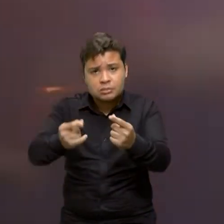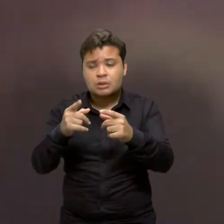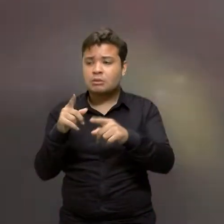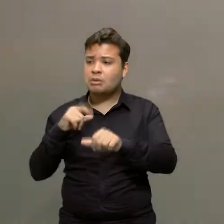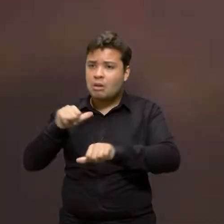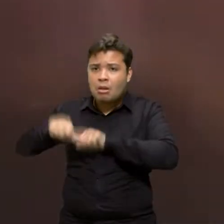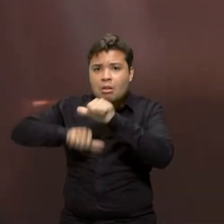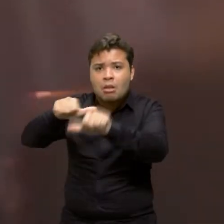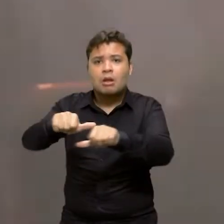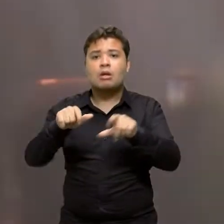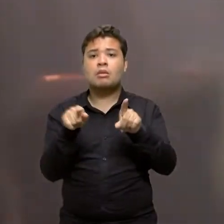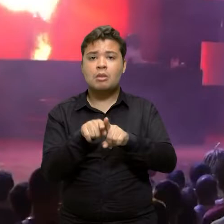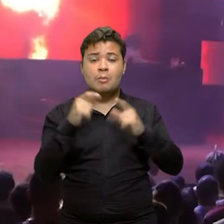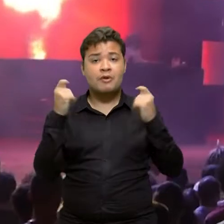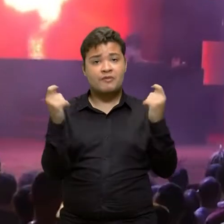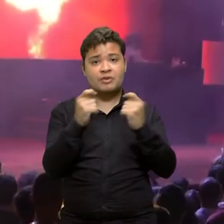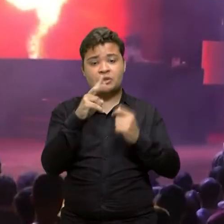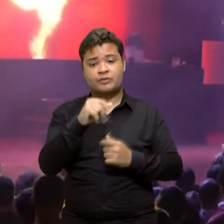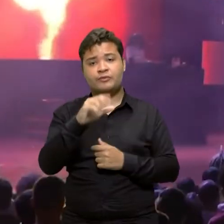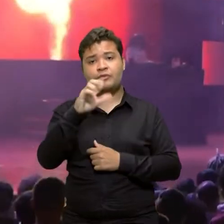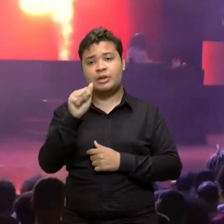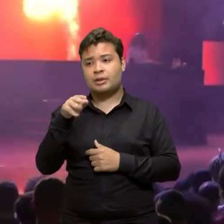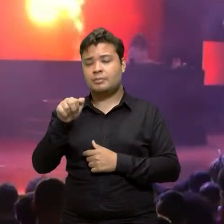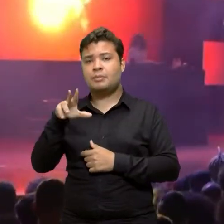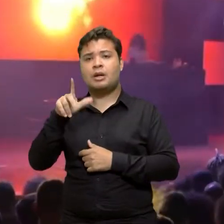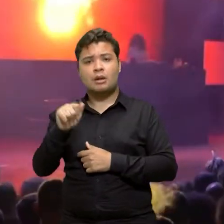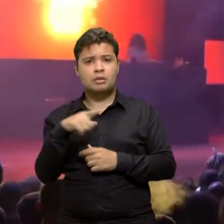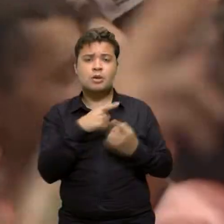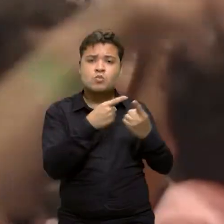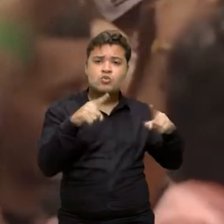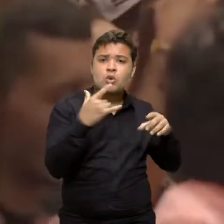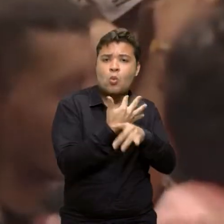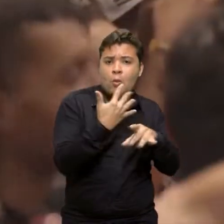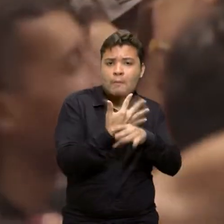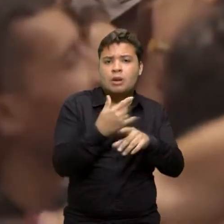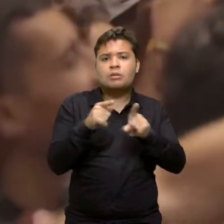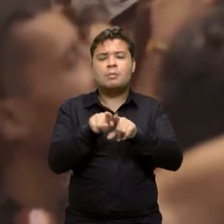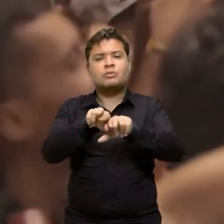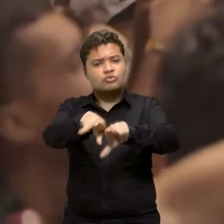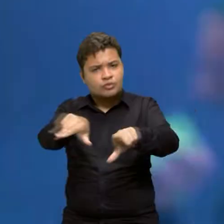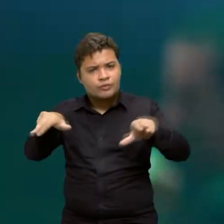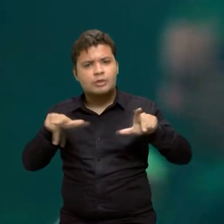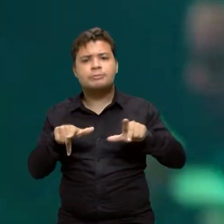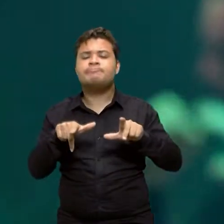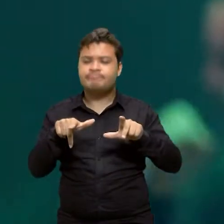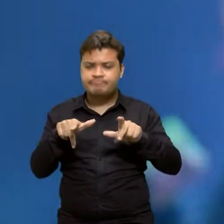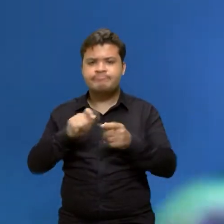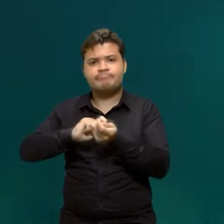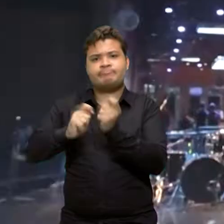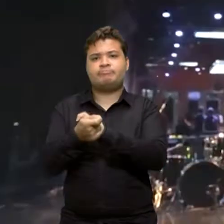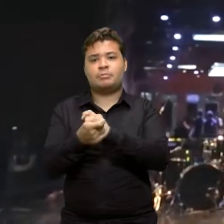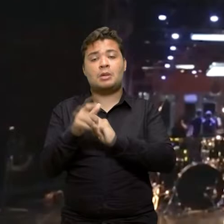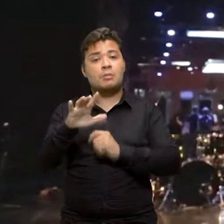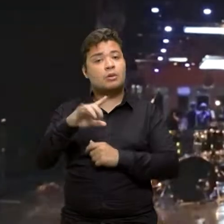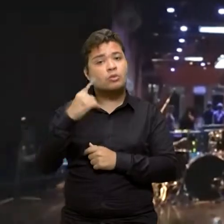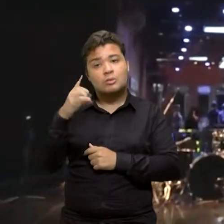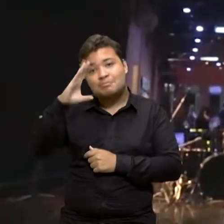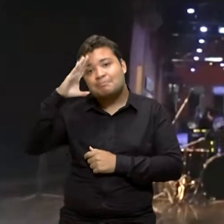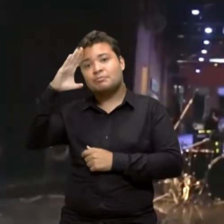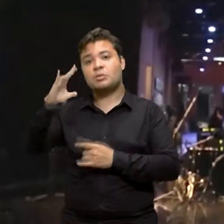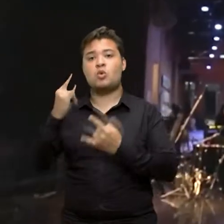Vaca Amarela acompanha essa mudança da música urbana e da diversidade dentro da música. Apesar de o rock ser o